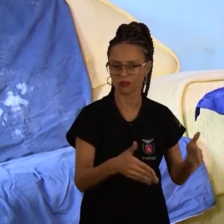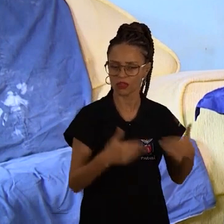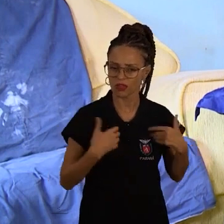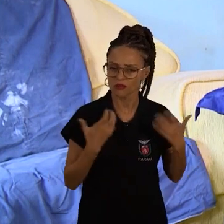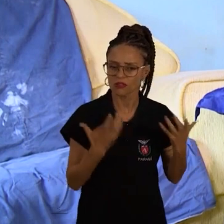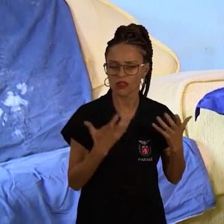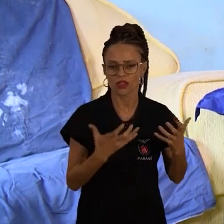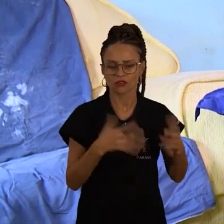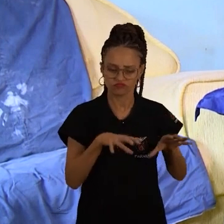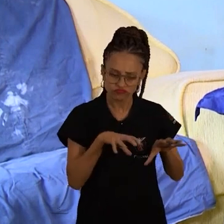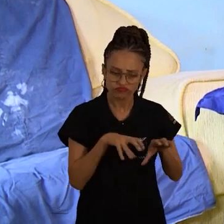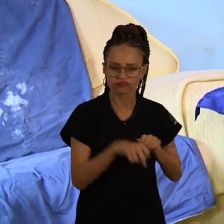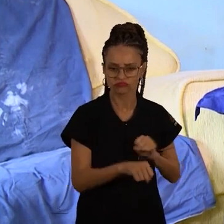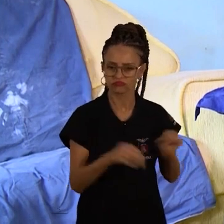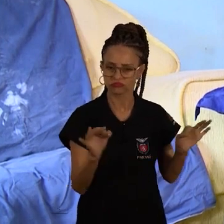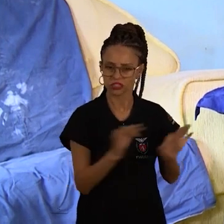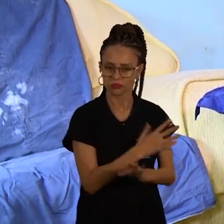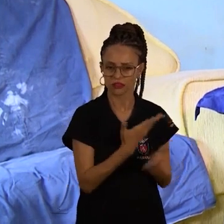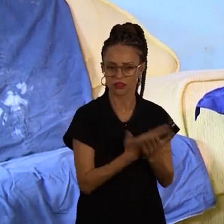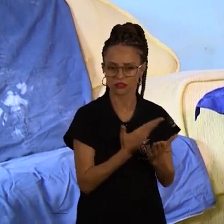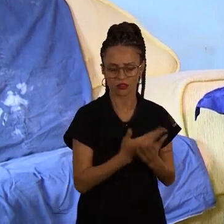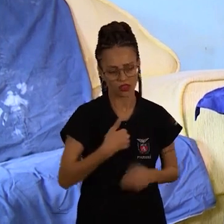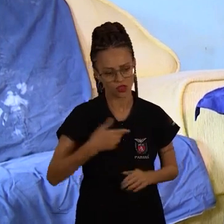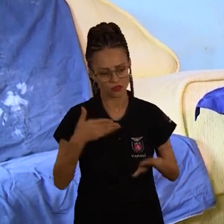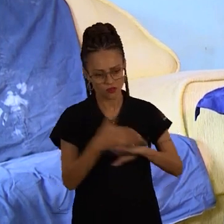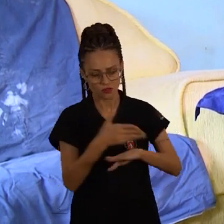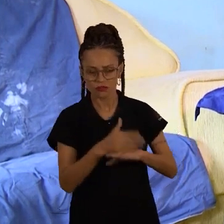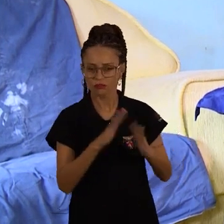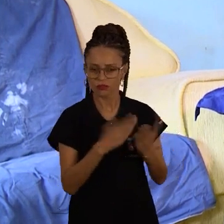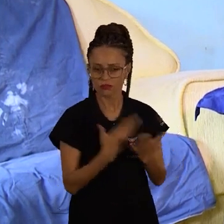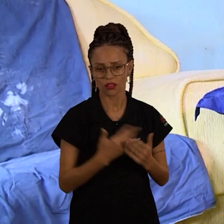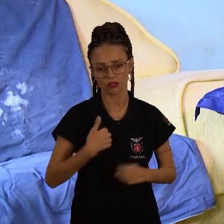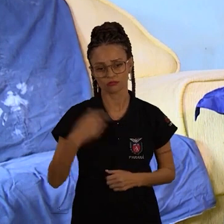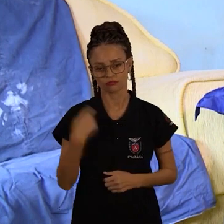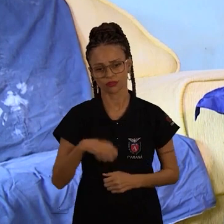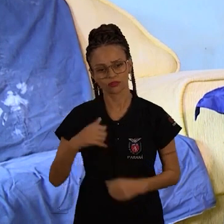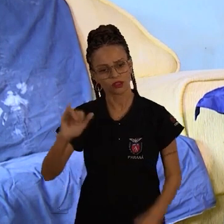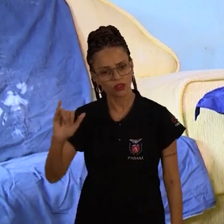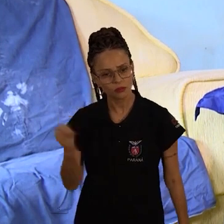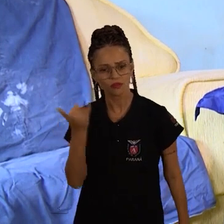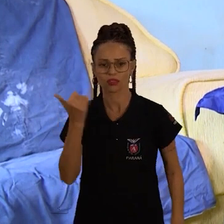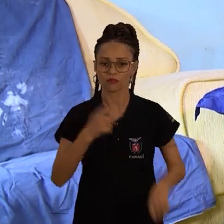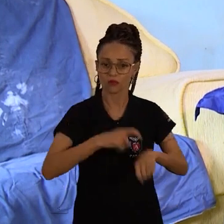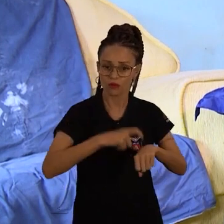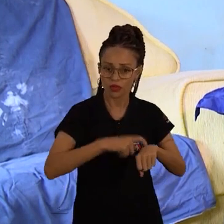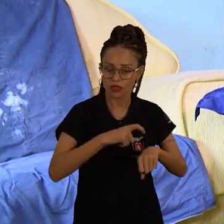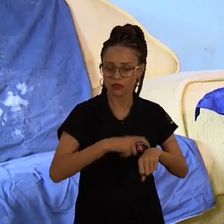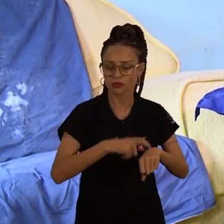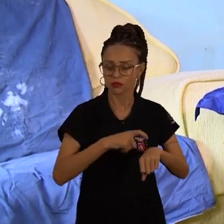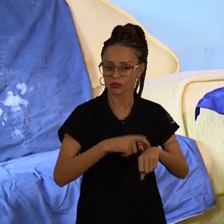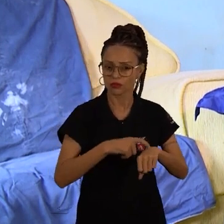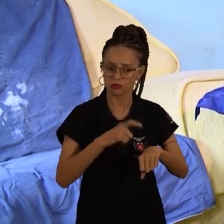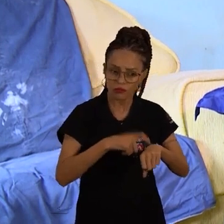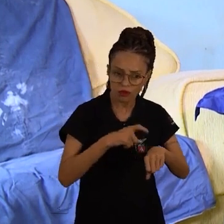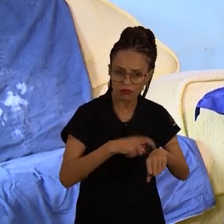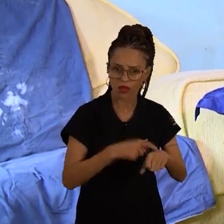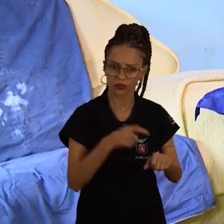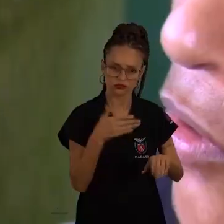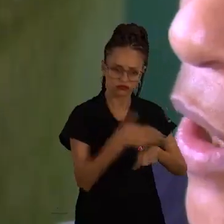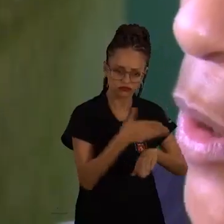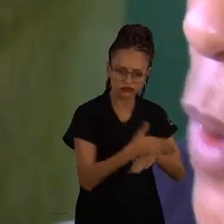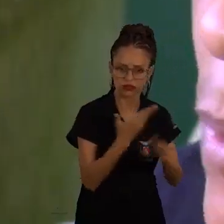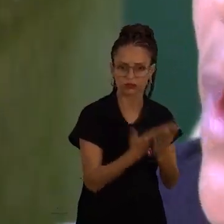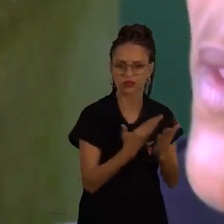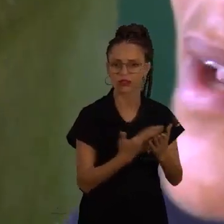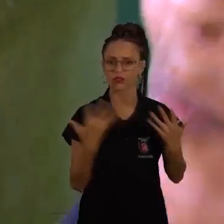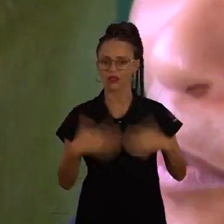era terminar o ensino. Eu estou indo para a escola, então eu tenho que aproveitar o momento, né? O momento que eu estou indo para a escola, não